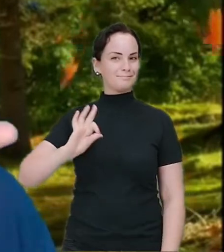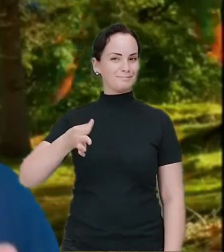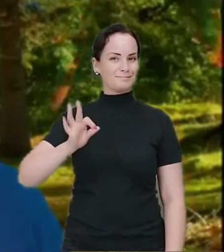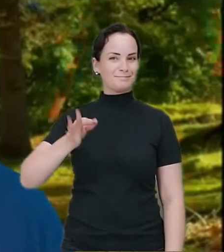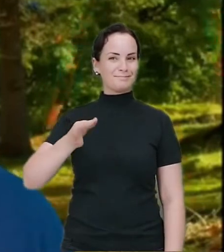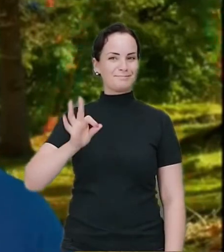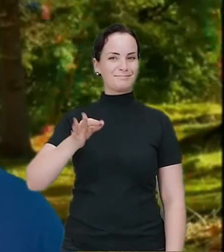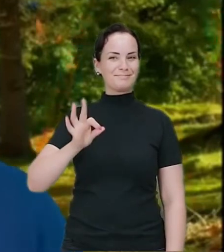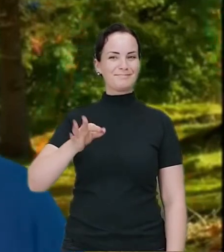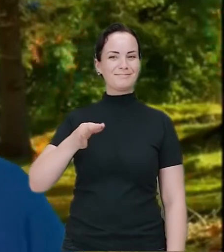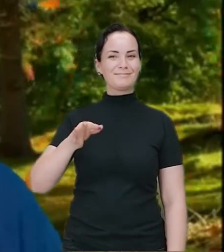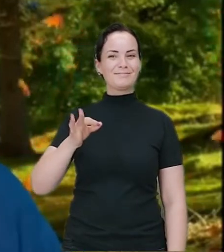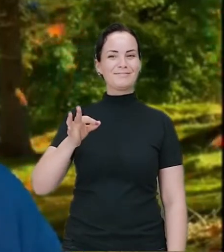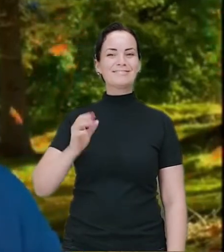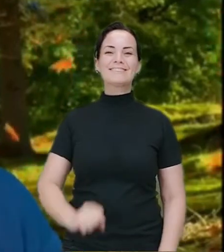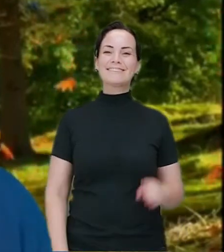Yes, I am in